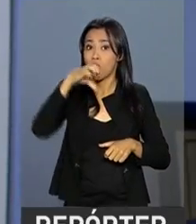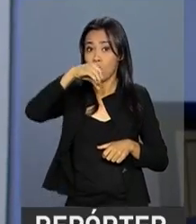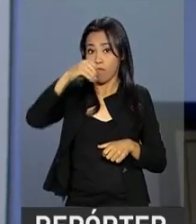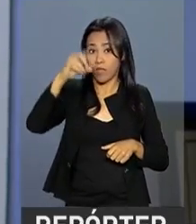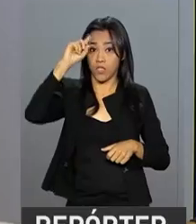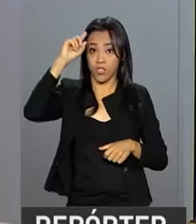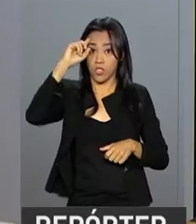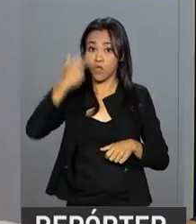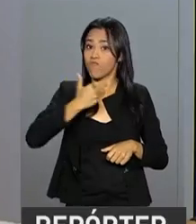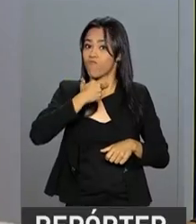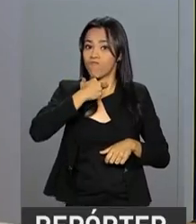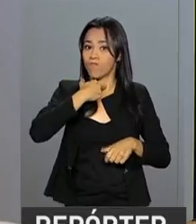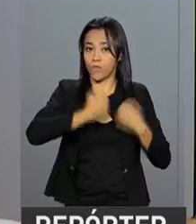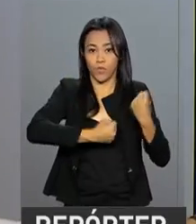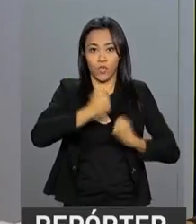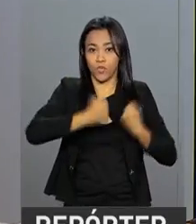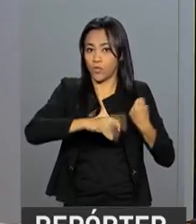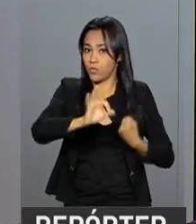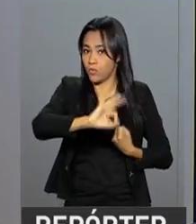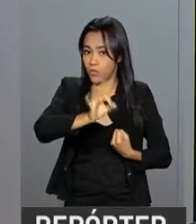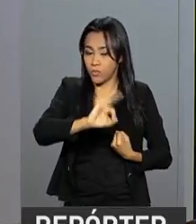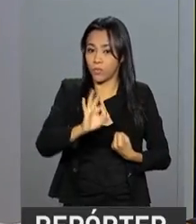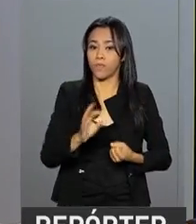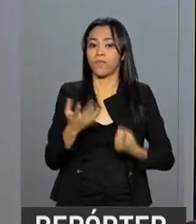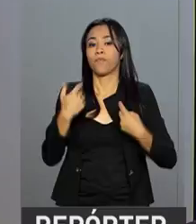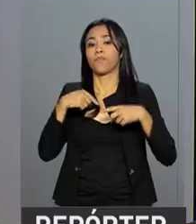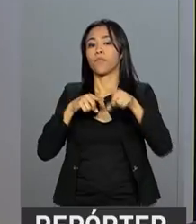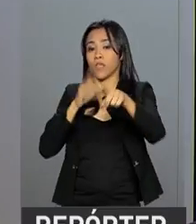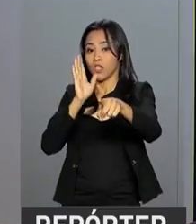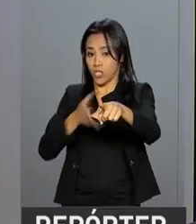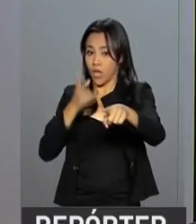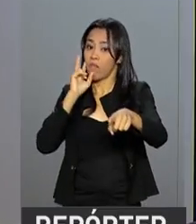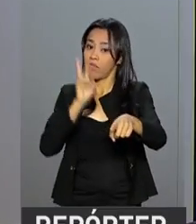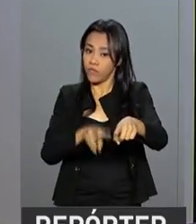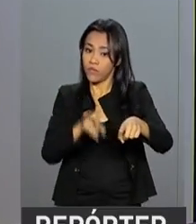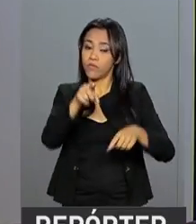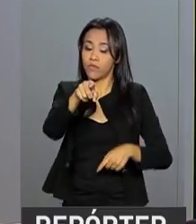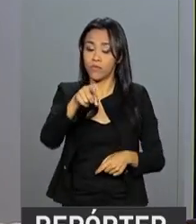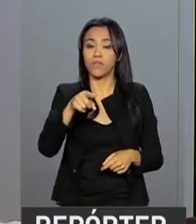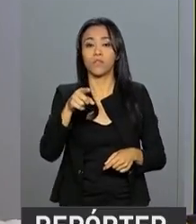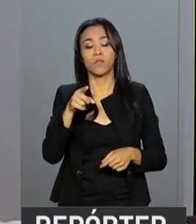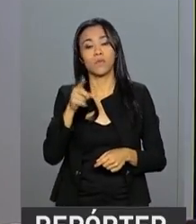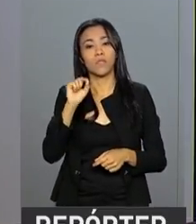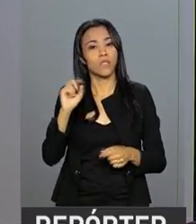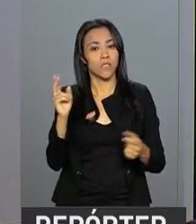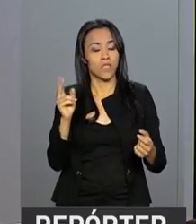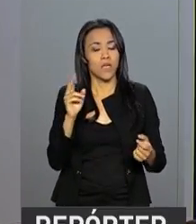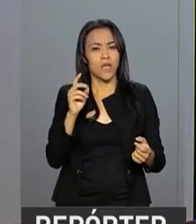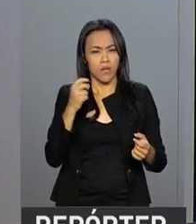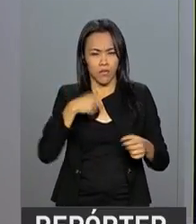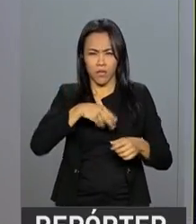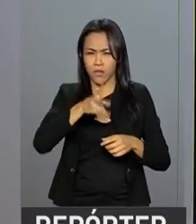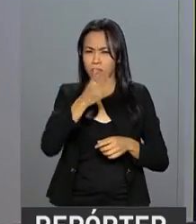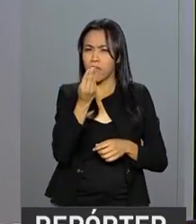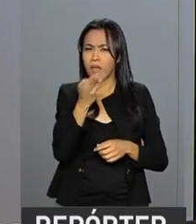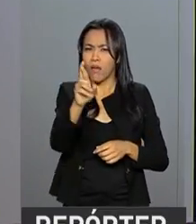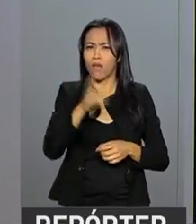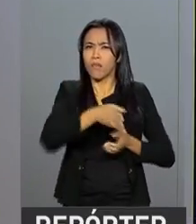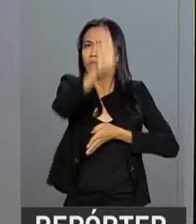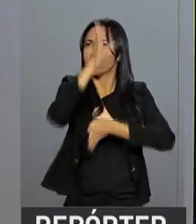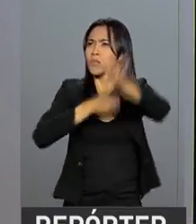dias nós já vemos resultados em cima da redução de acidentalidade de acidentes nas rodovias federais